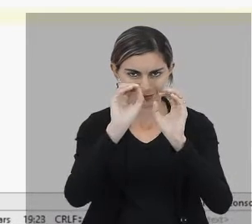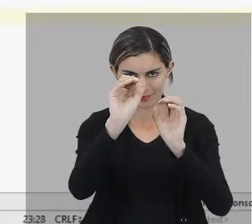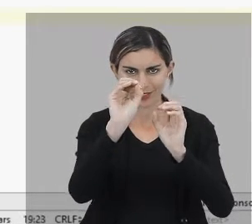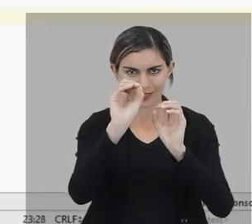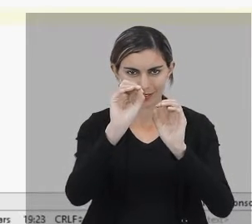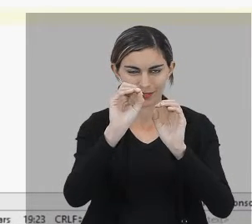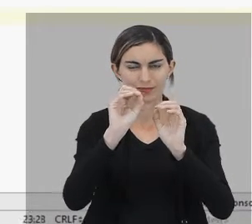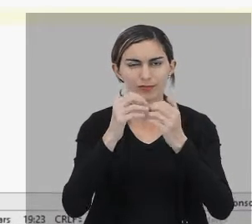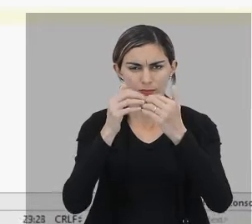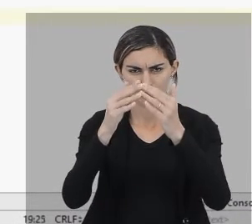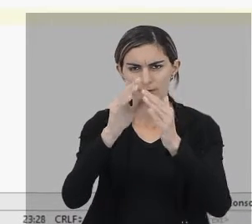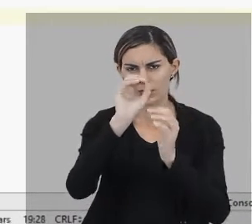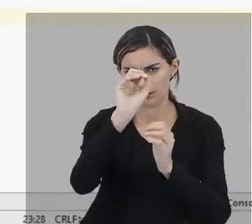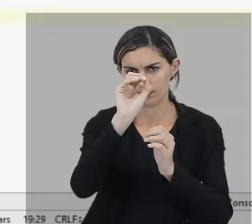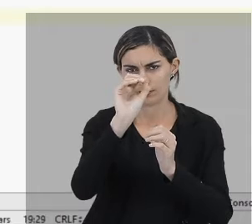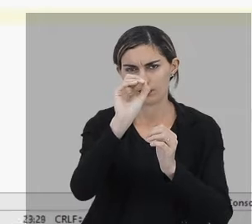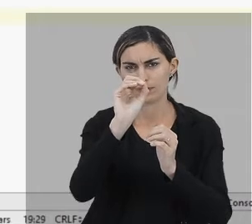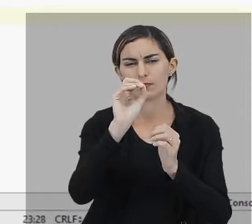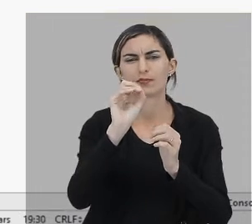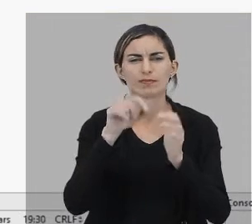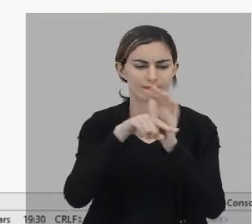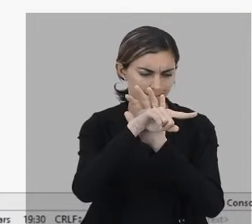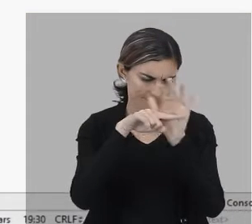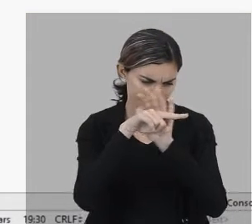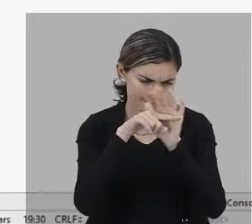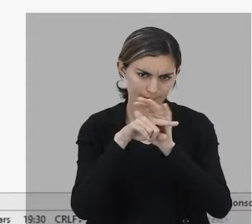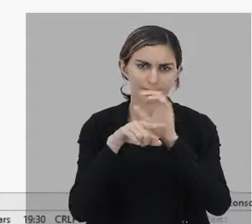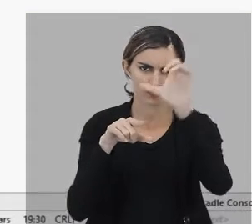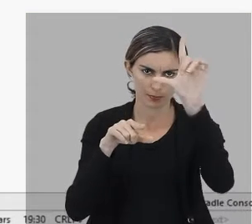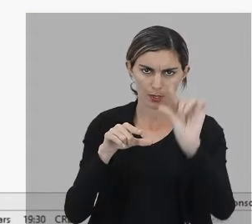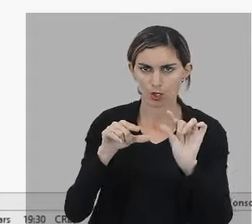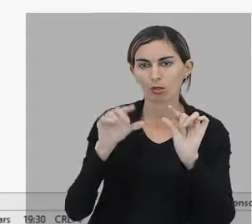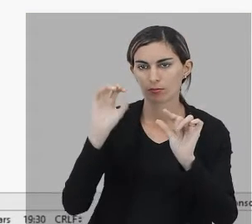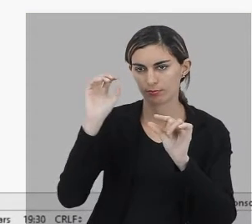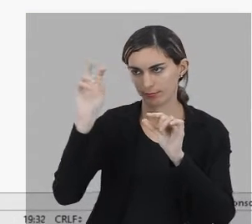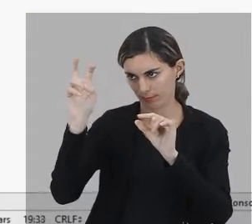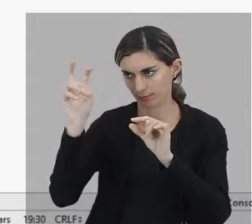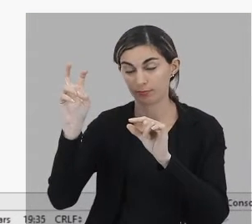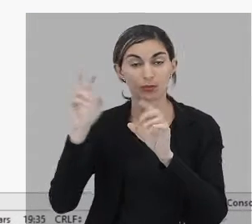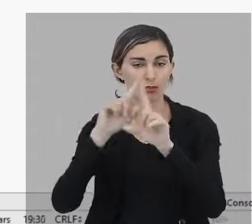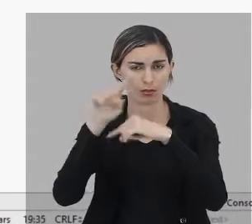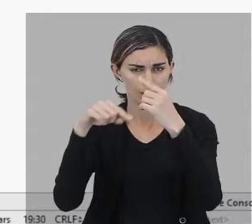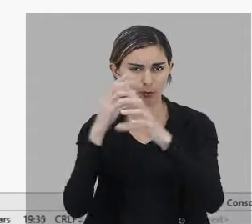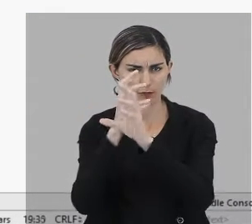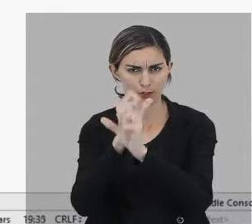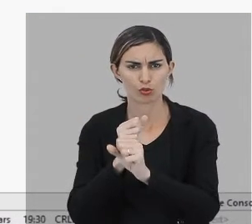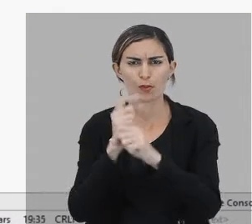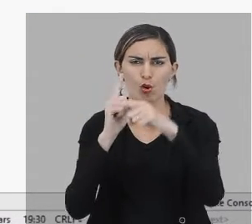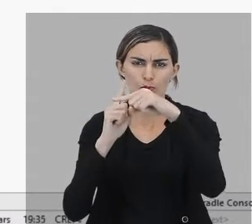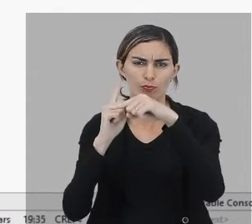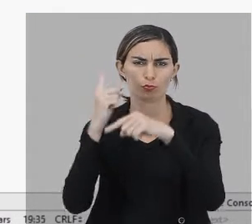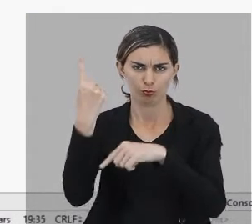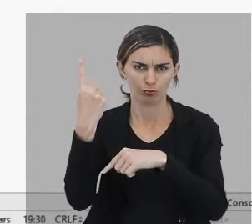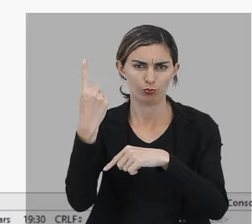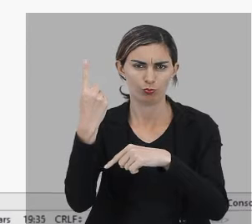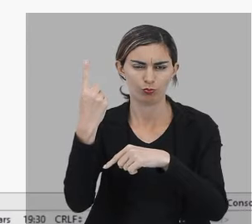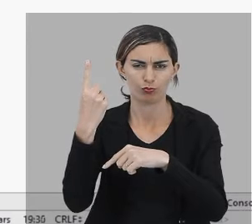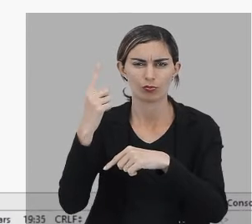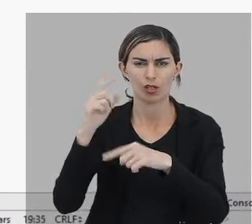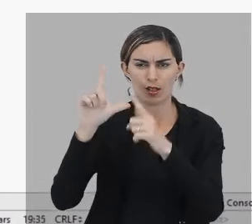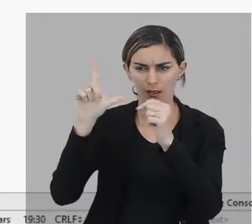0. 0, ele vai verificar se é menor do que 5. E aí ele vai somar 1 à variável